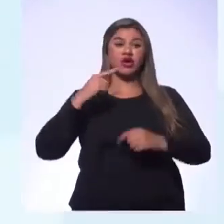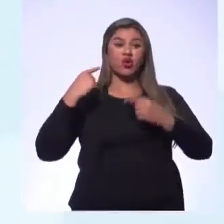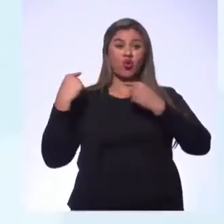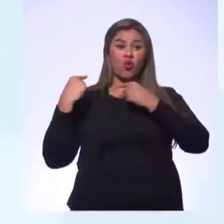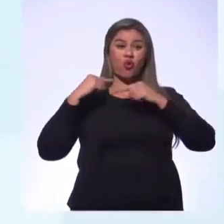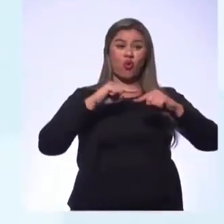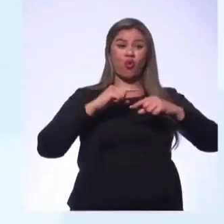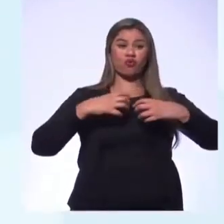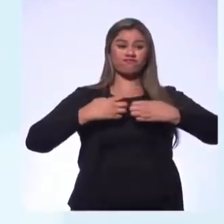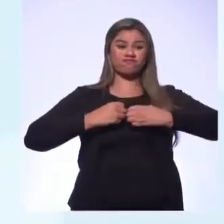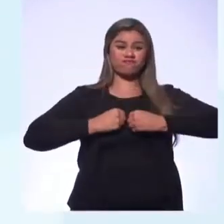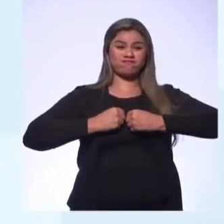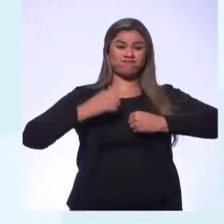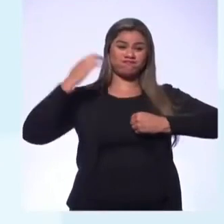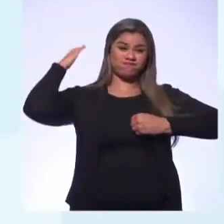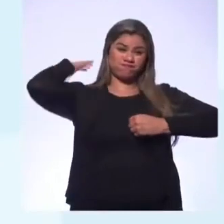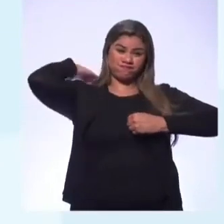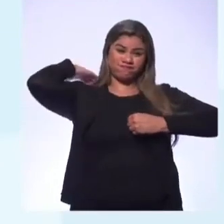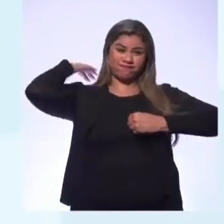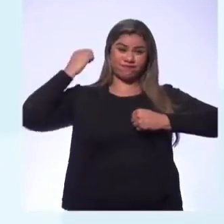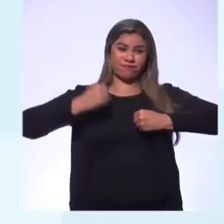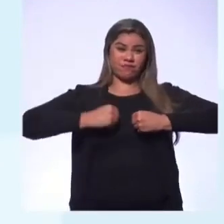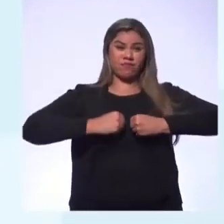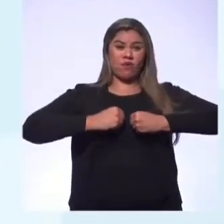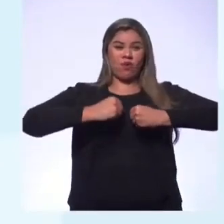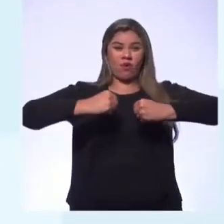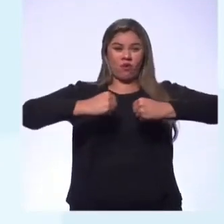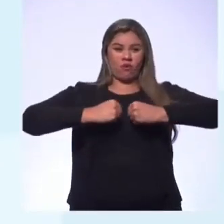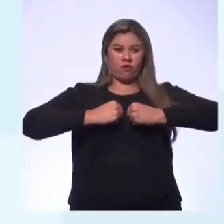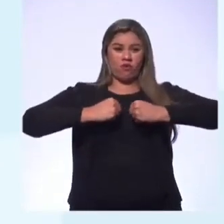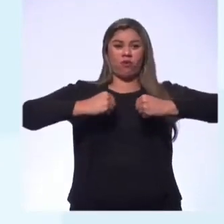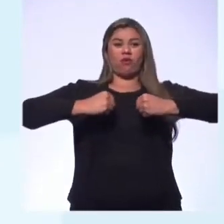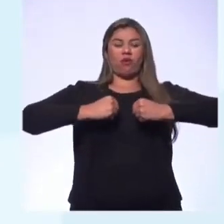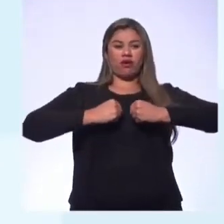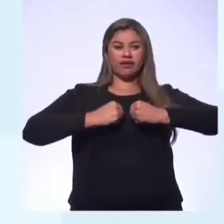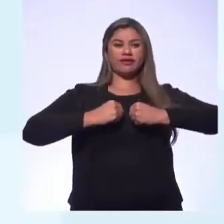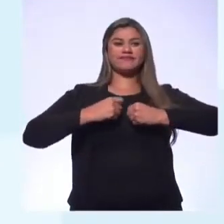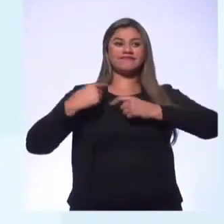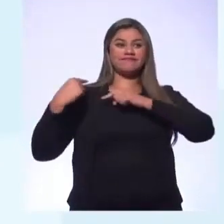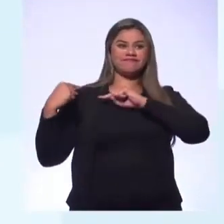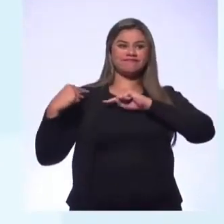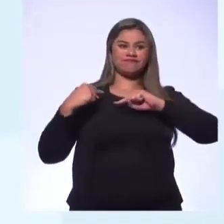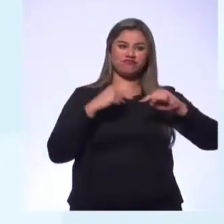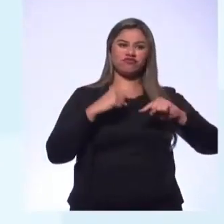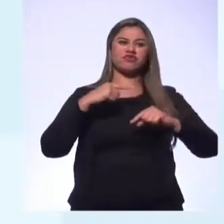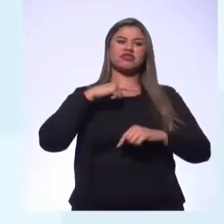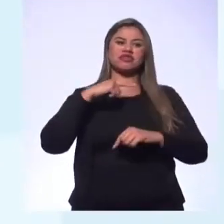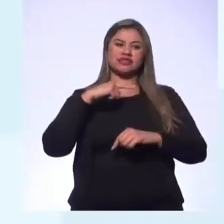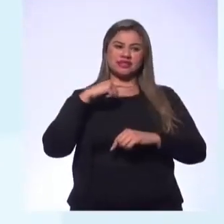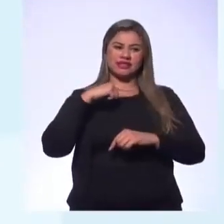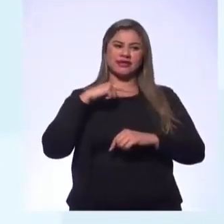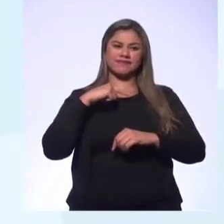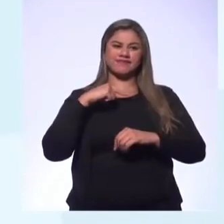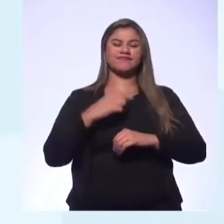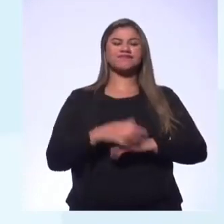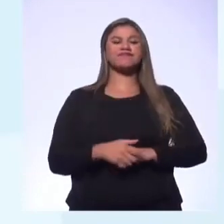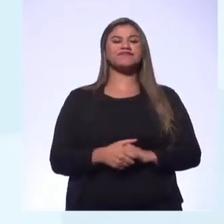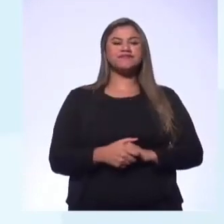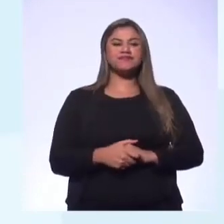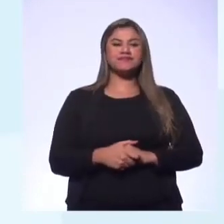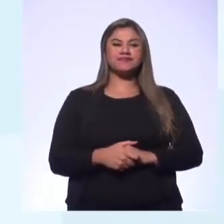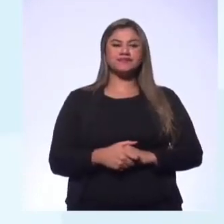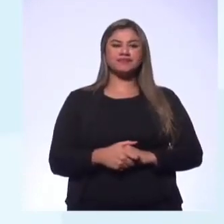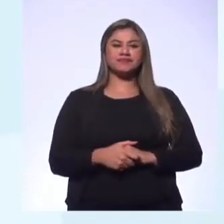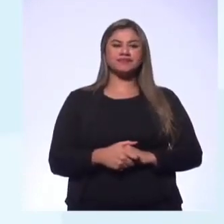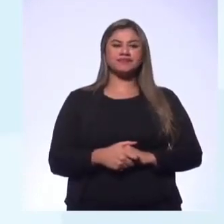respiratório principalmente, né? Muito semelhante aí ao que o coronavírus faz, ele vai atacar lá os seus alvéolos pulmonares, tá